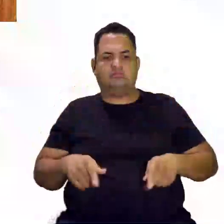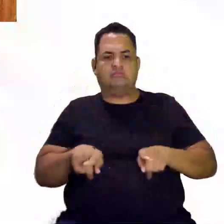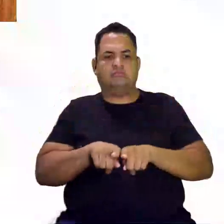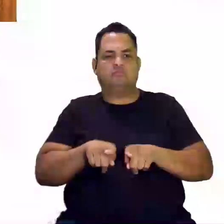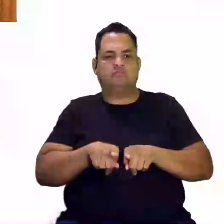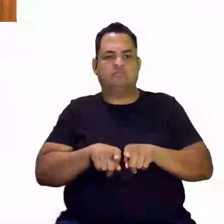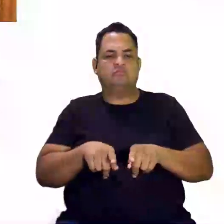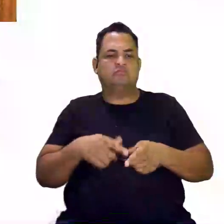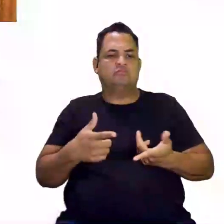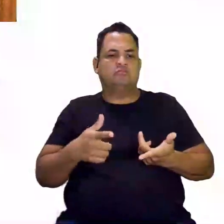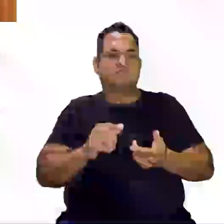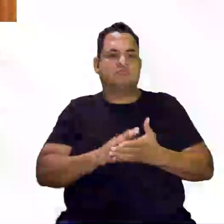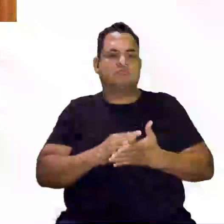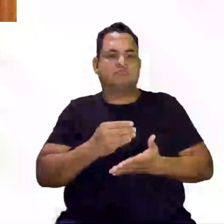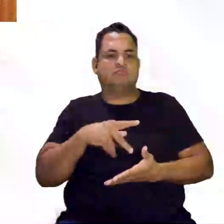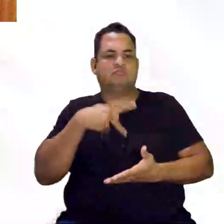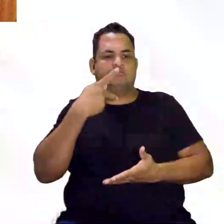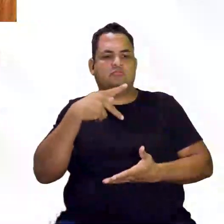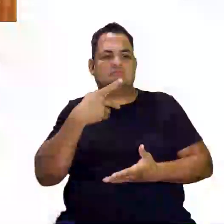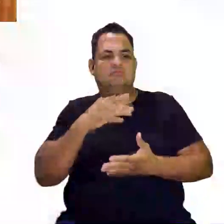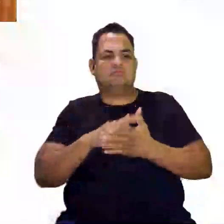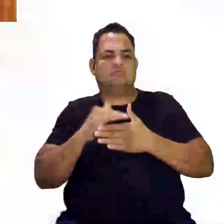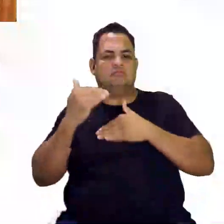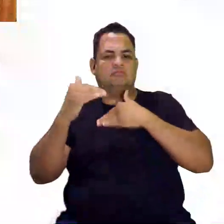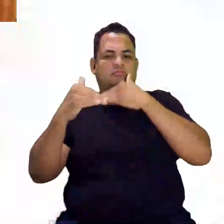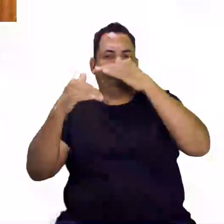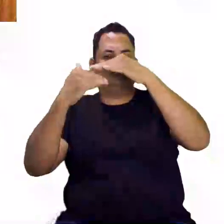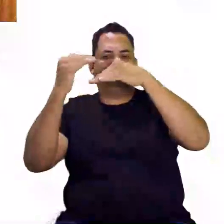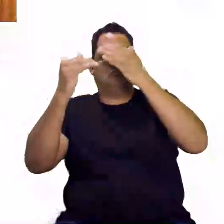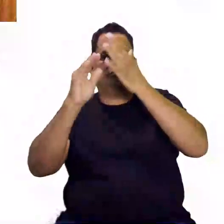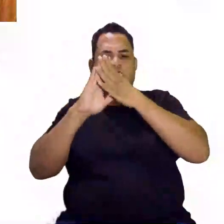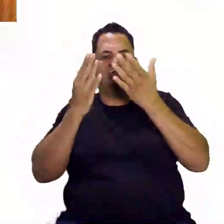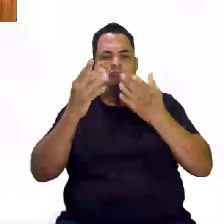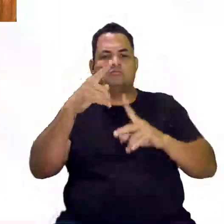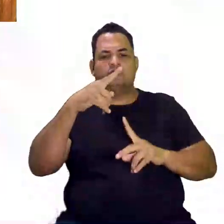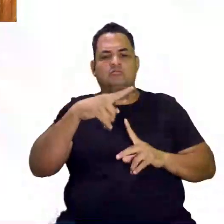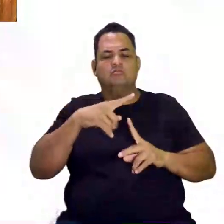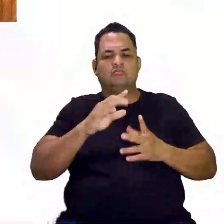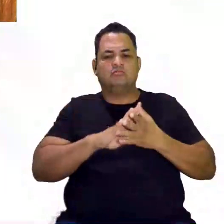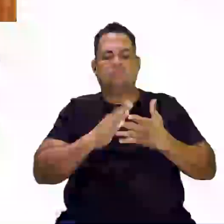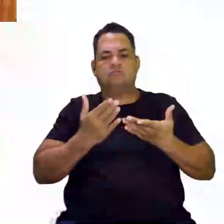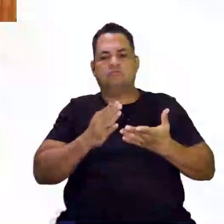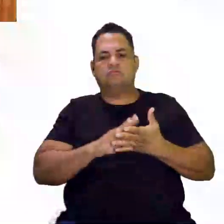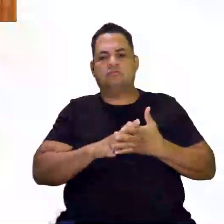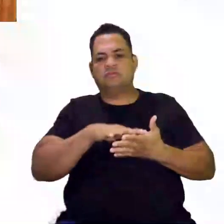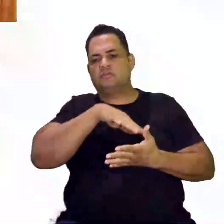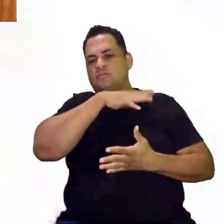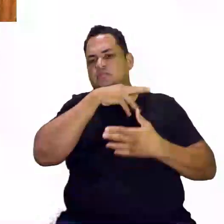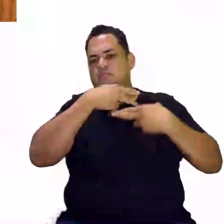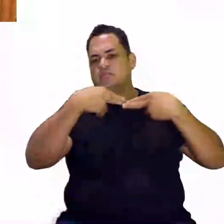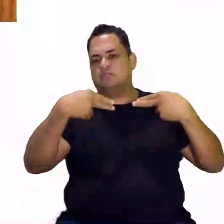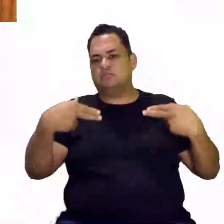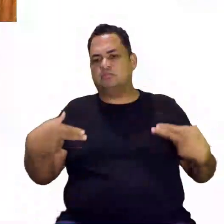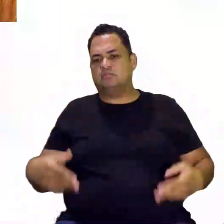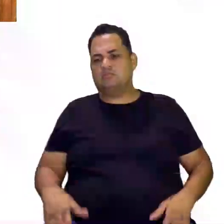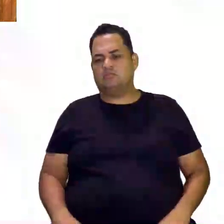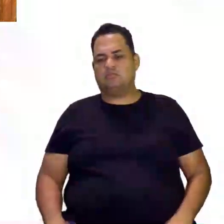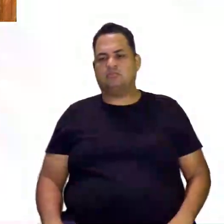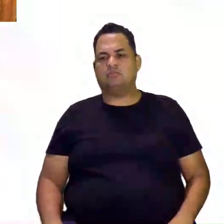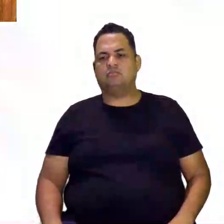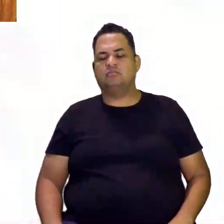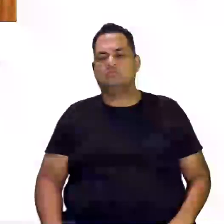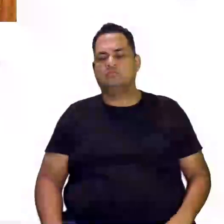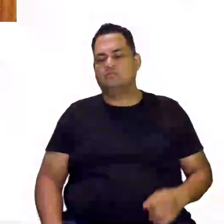tá? Também vai falar do processo evolutivo da espécie animal e racional, né? Dos animais como um todo, tá